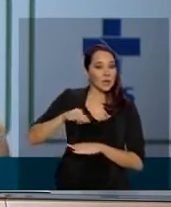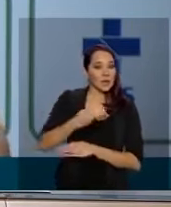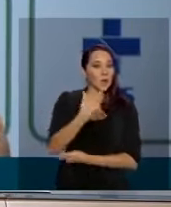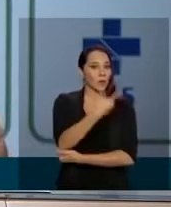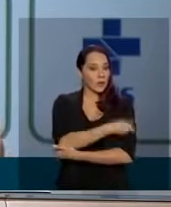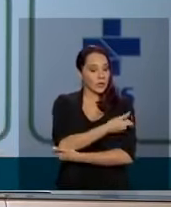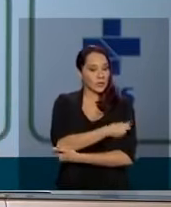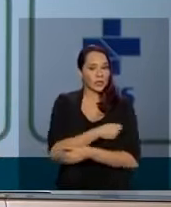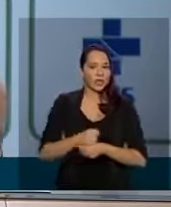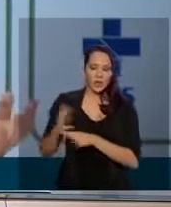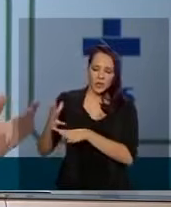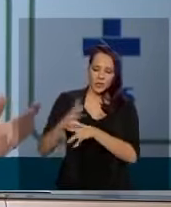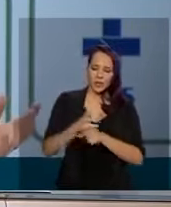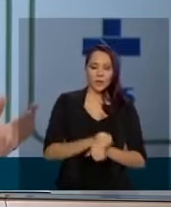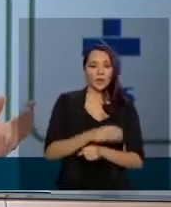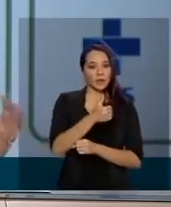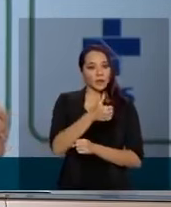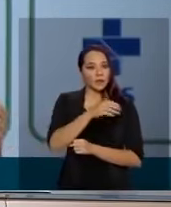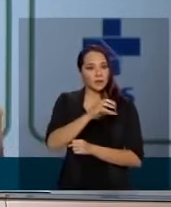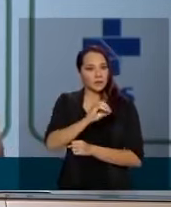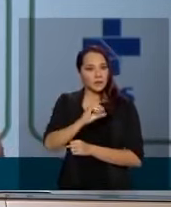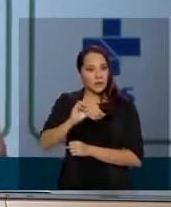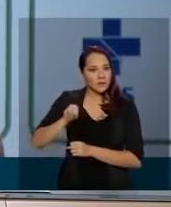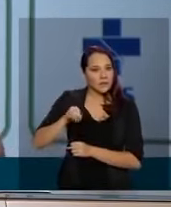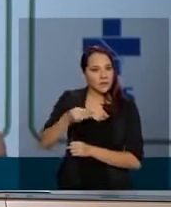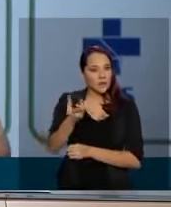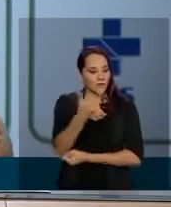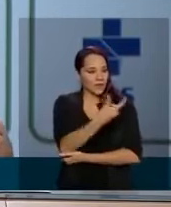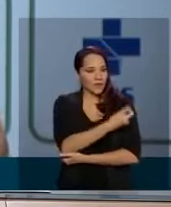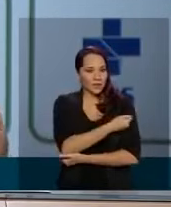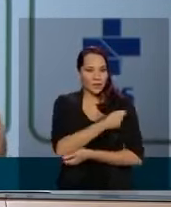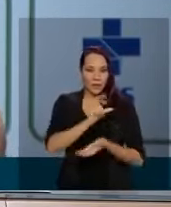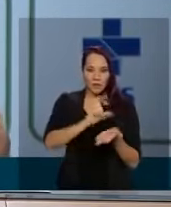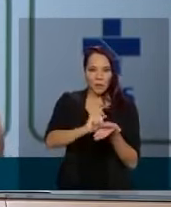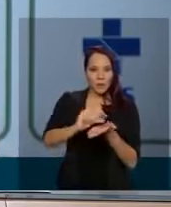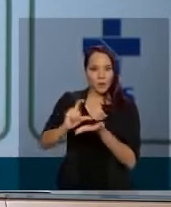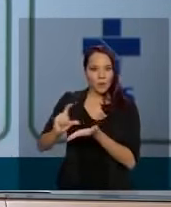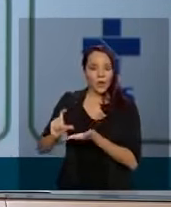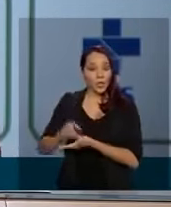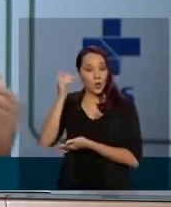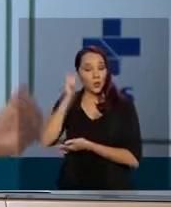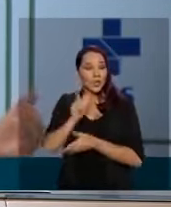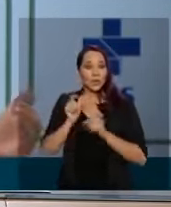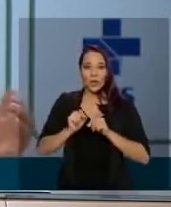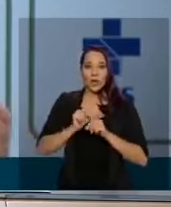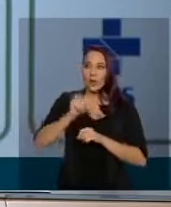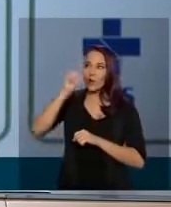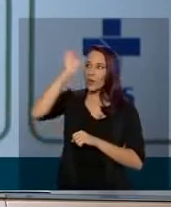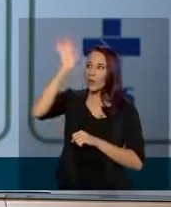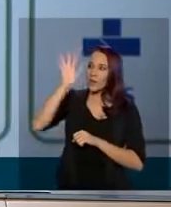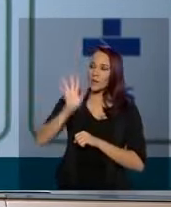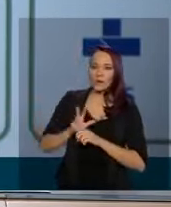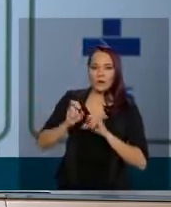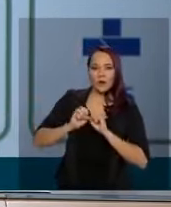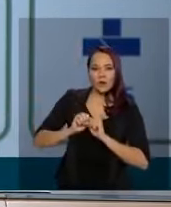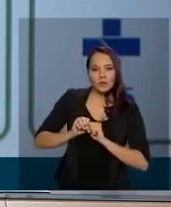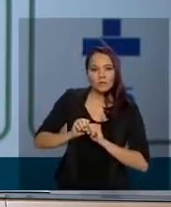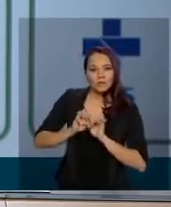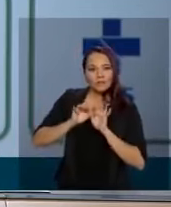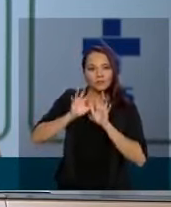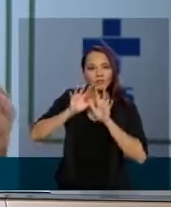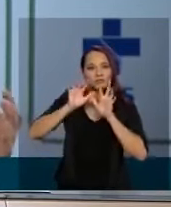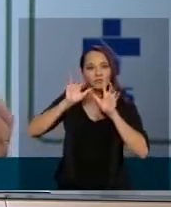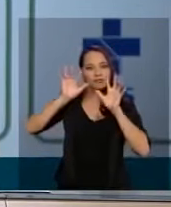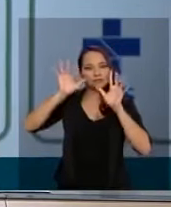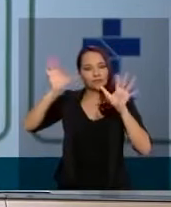doses, o que daria 100 milhões de doses, o que seria dose suficiente para fazermos uma cobertura com relação